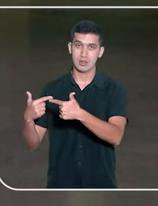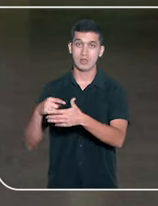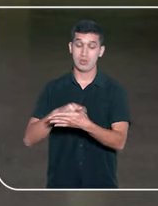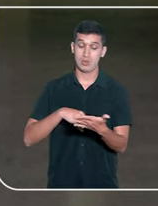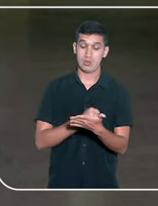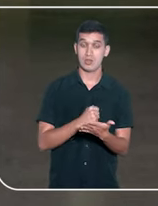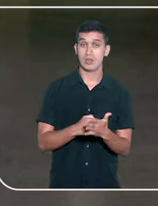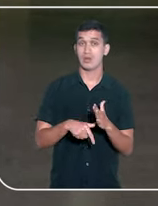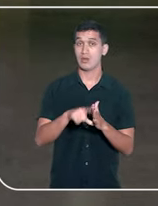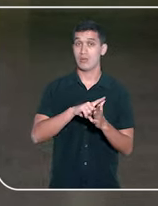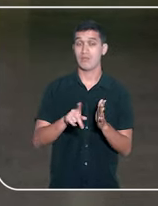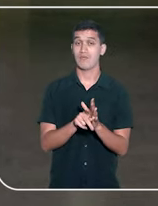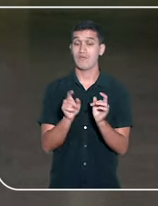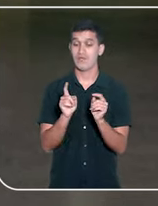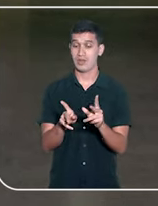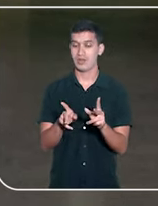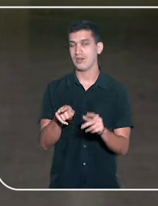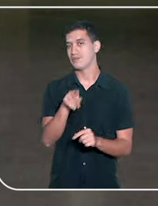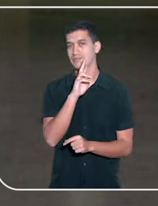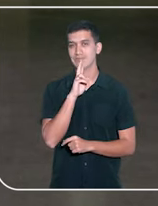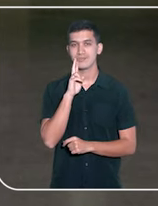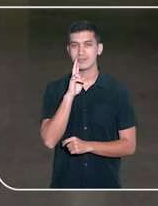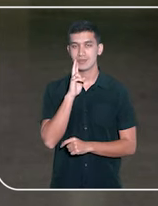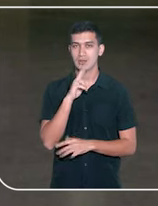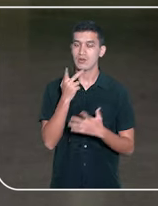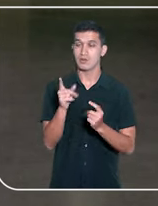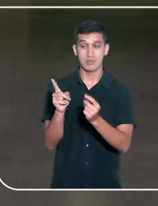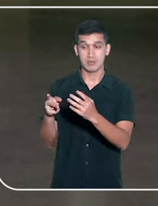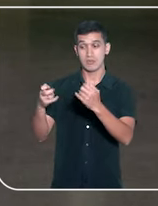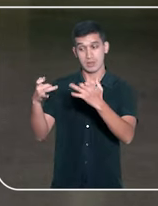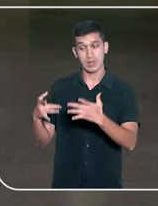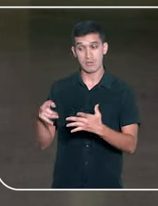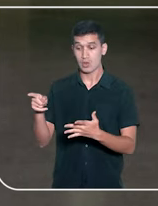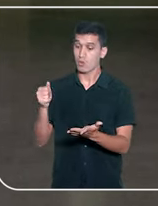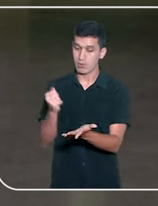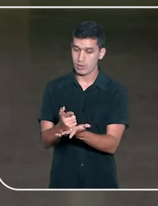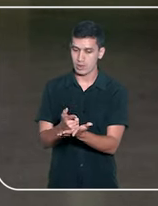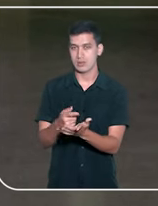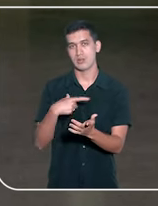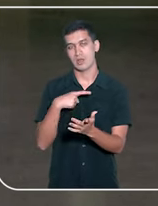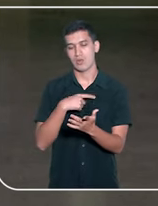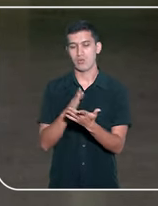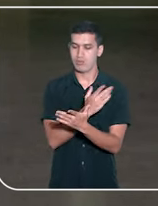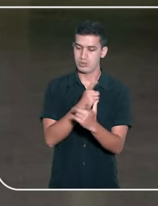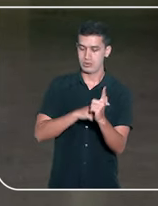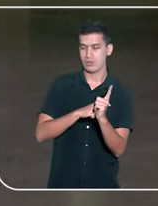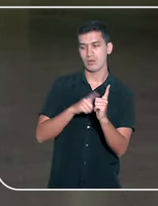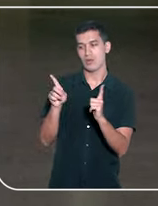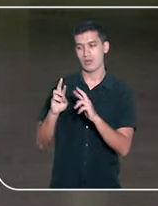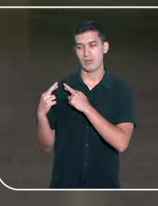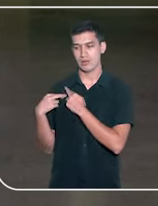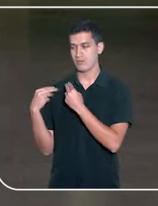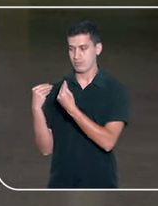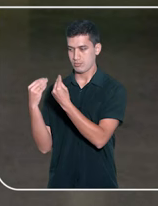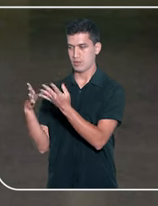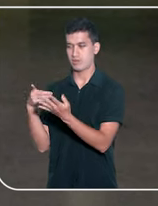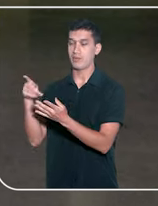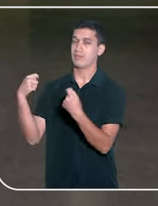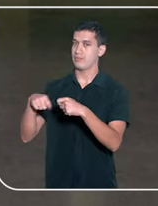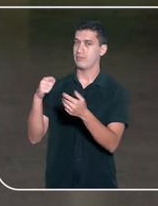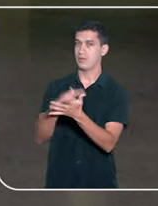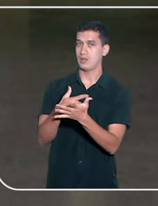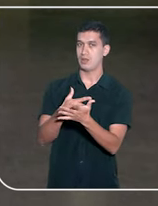preliminar de venda de um restaurante o qual atribuía aos compradores as obrigações pelos débitos trabalhistas enquanto o pacto